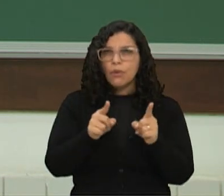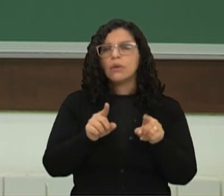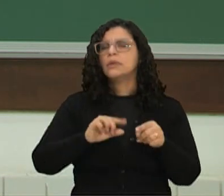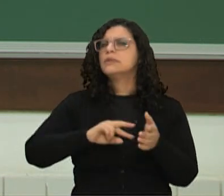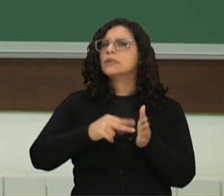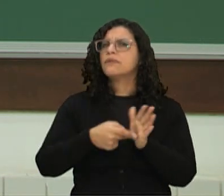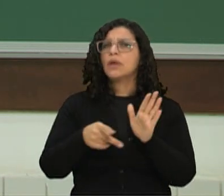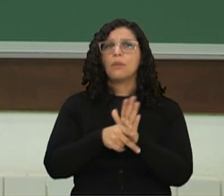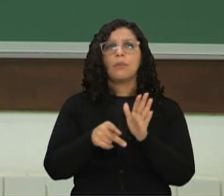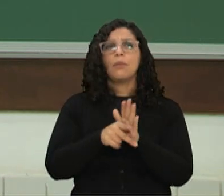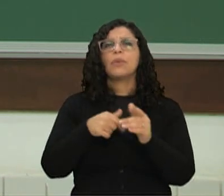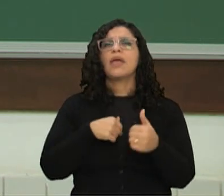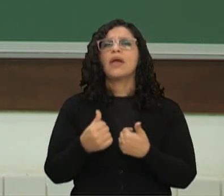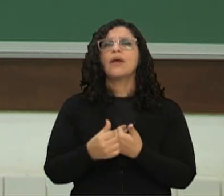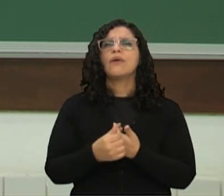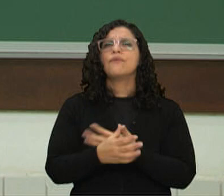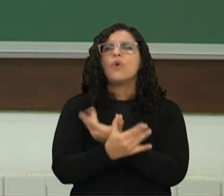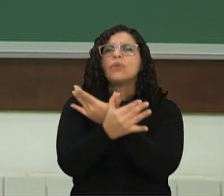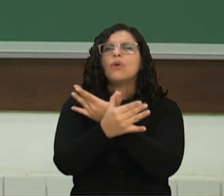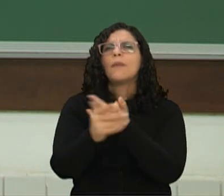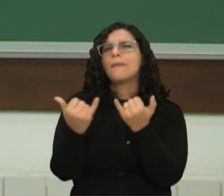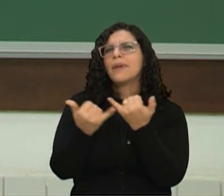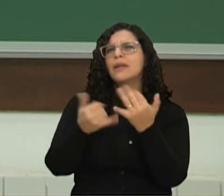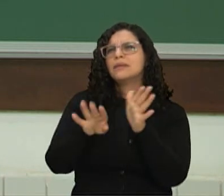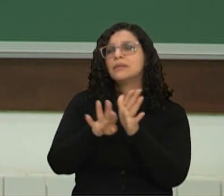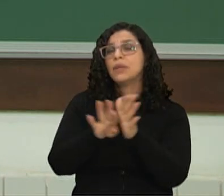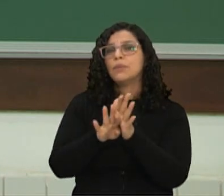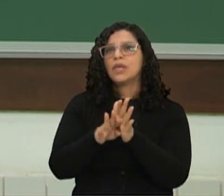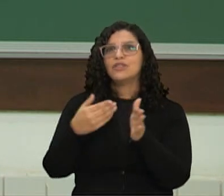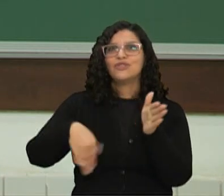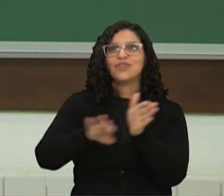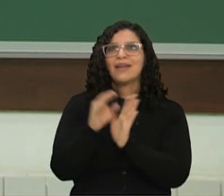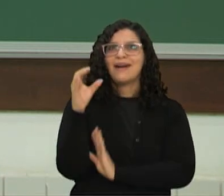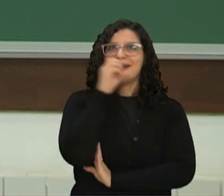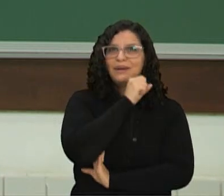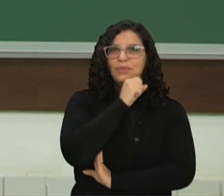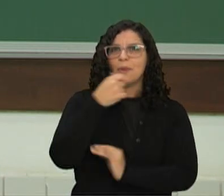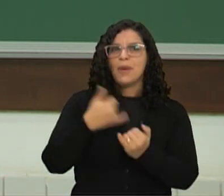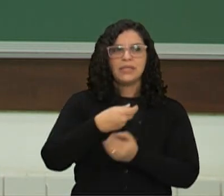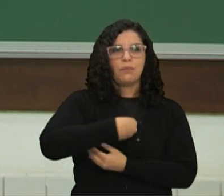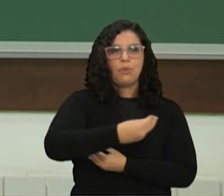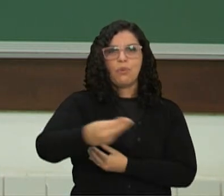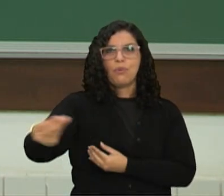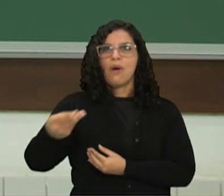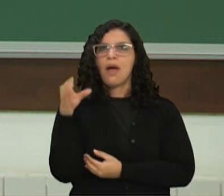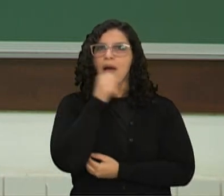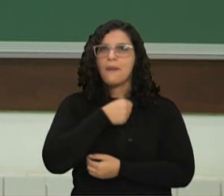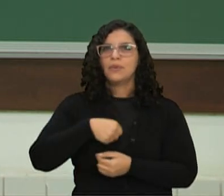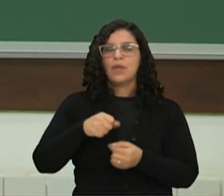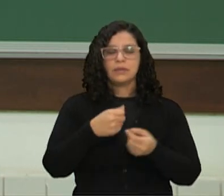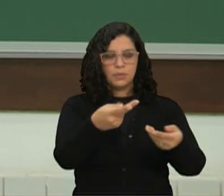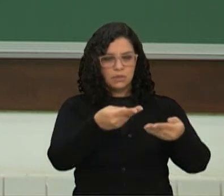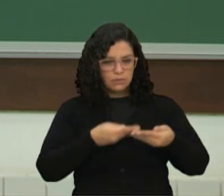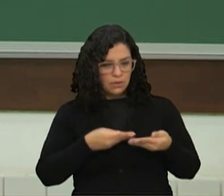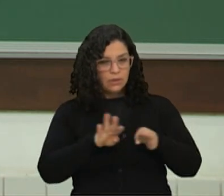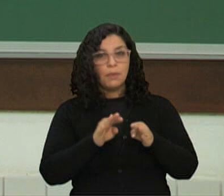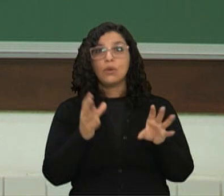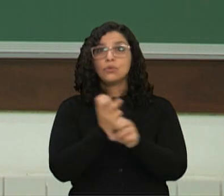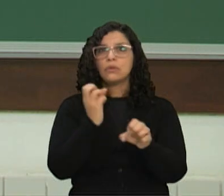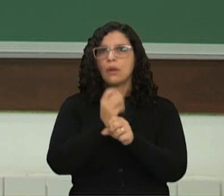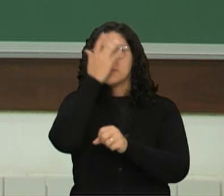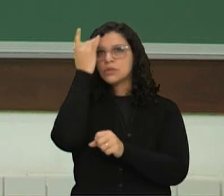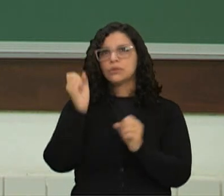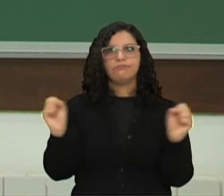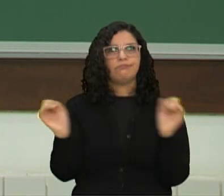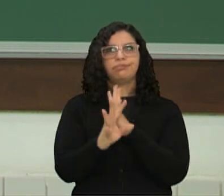e ele tem esse nome voador porque ele atinge várias pessoas, é como se ele voasse rapidamente, ele atinge um grande número